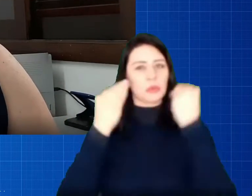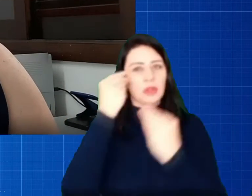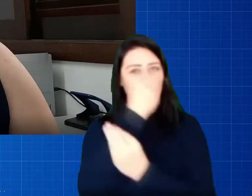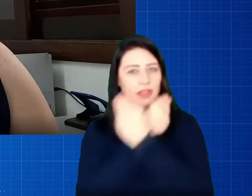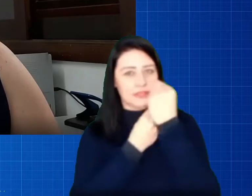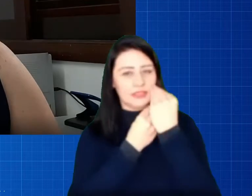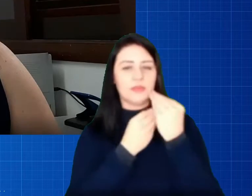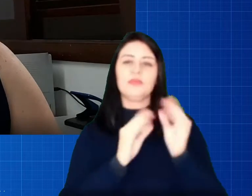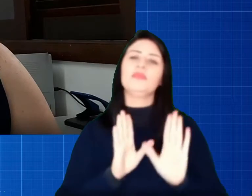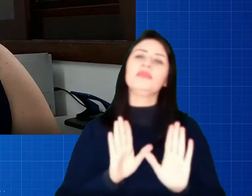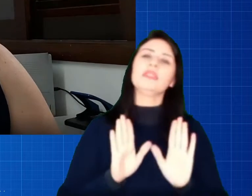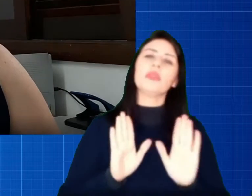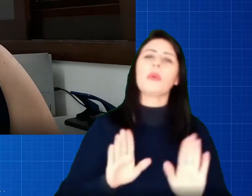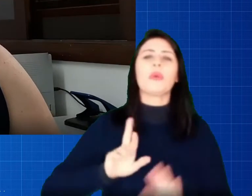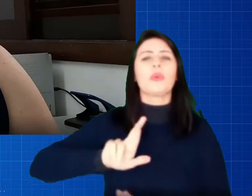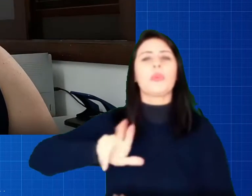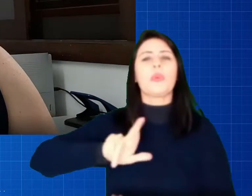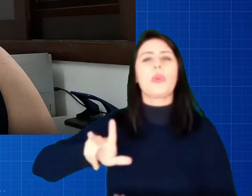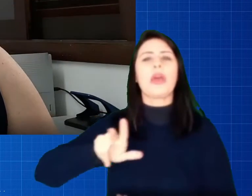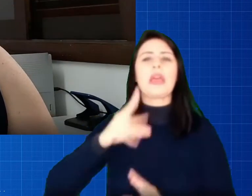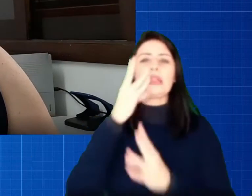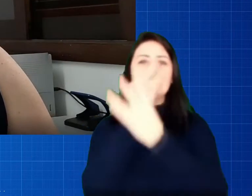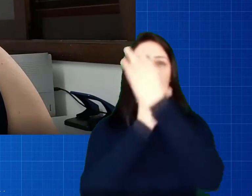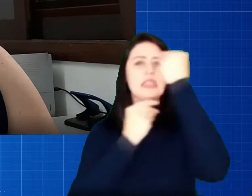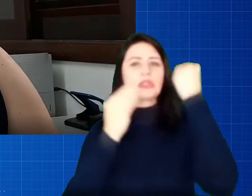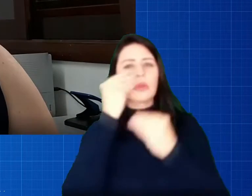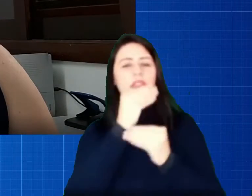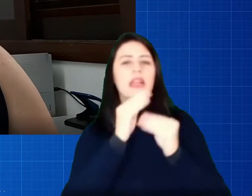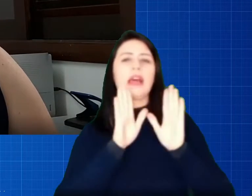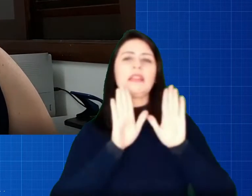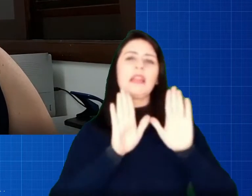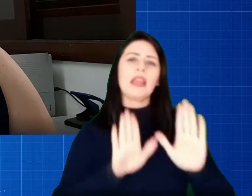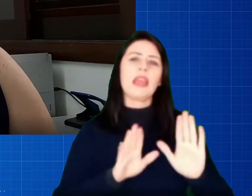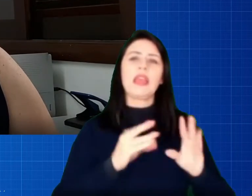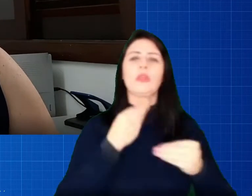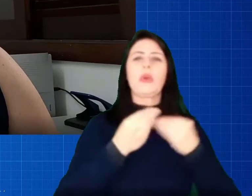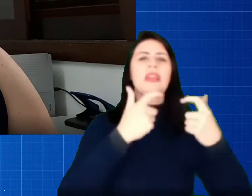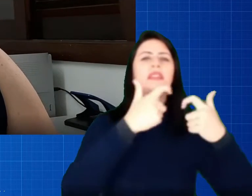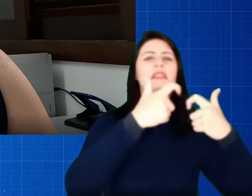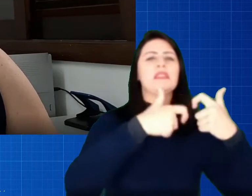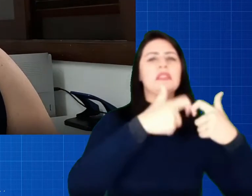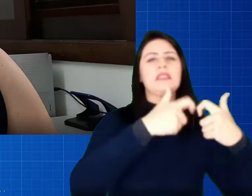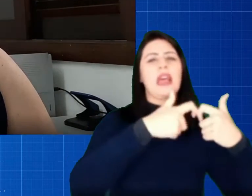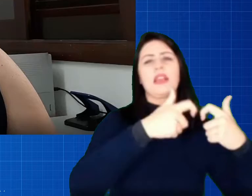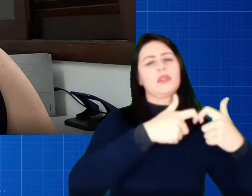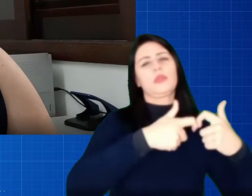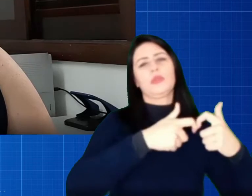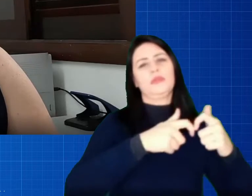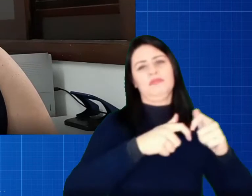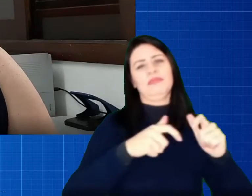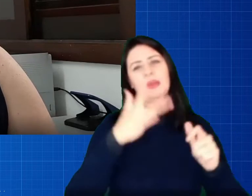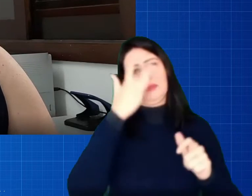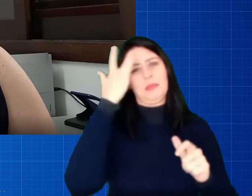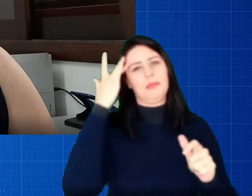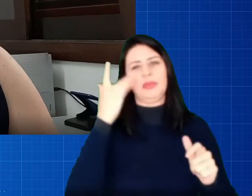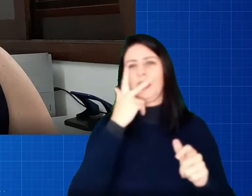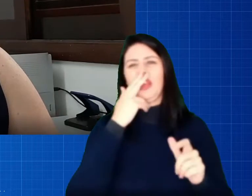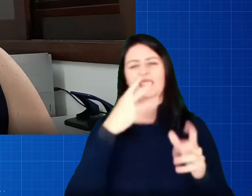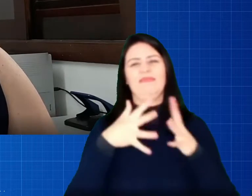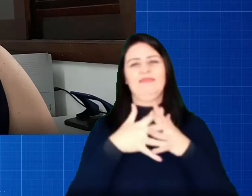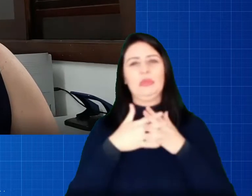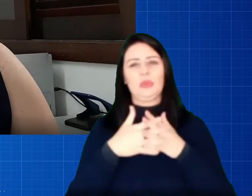sexualidade. Não sexualidade no que a gente compreende como fazer sexo, como é muito comum nós